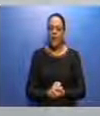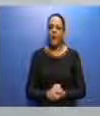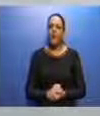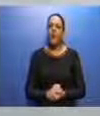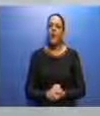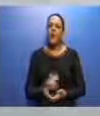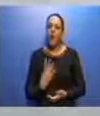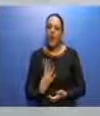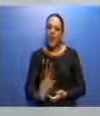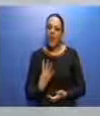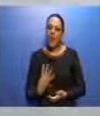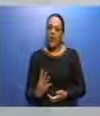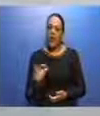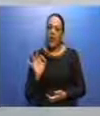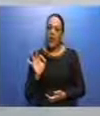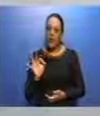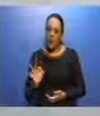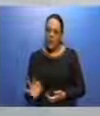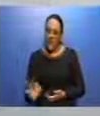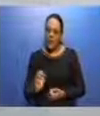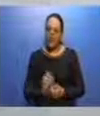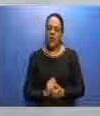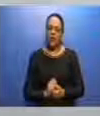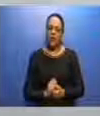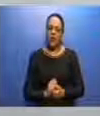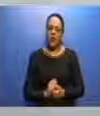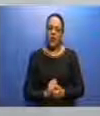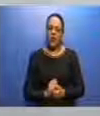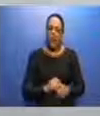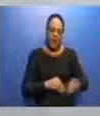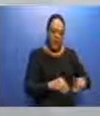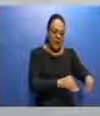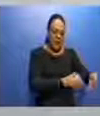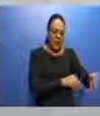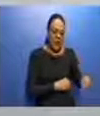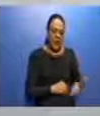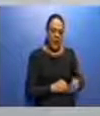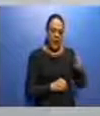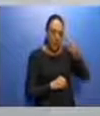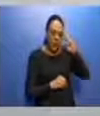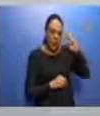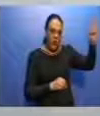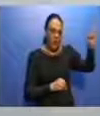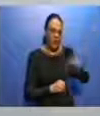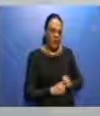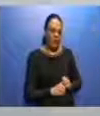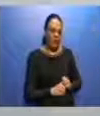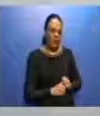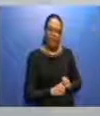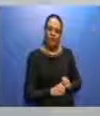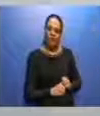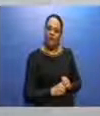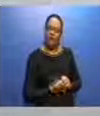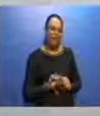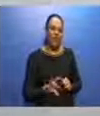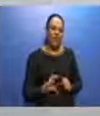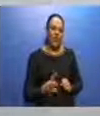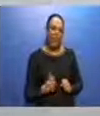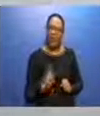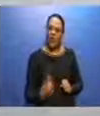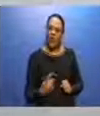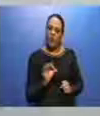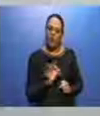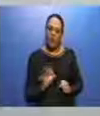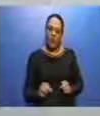o brasil estavam nas mãos de um por cento dos proprietários né então nós temos aí outras pessoas com